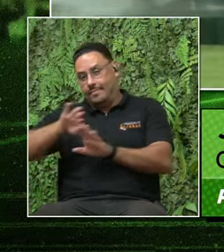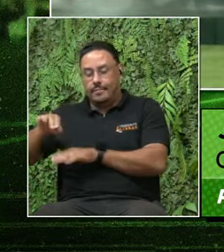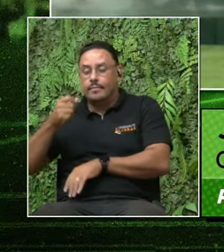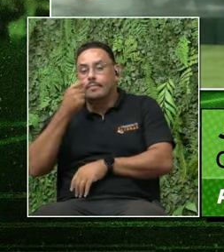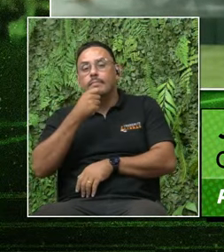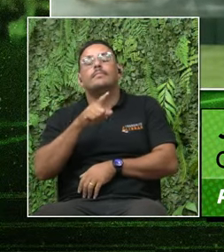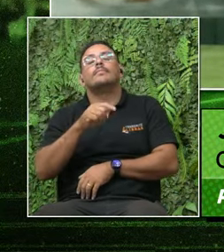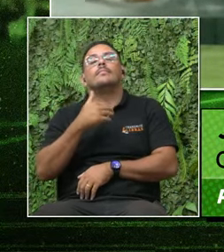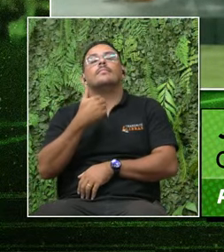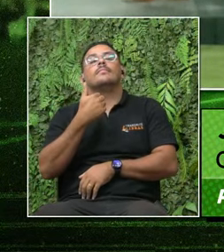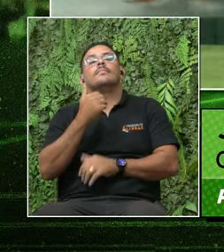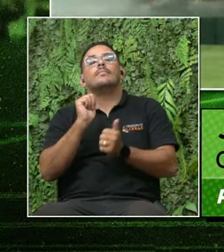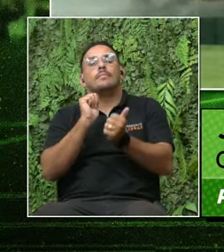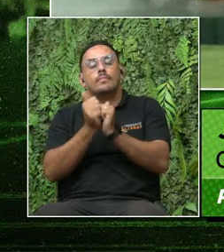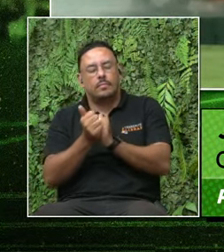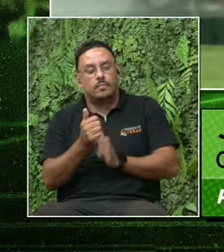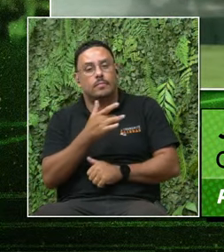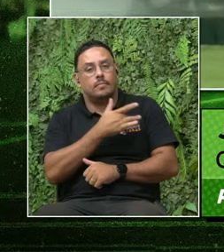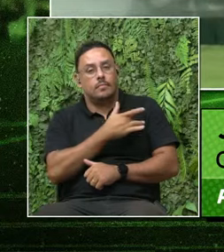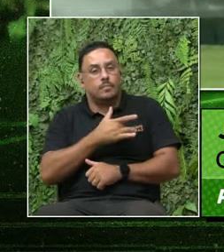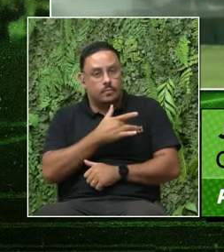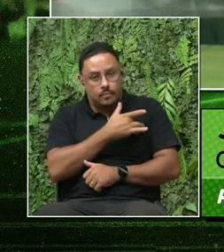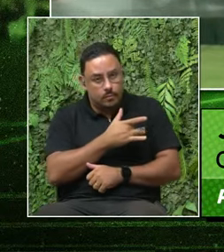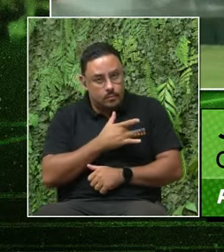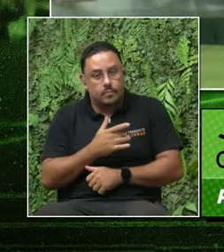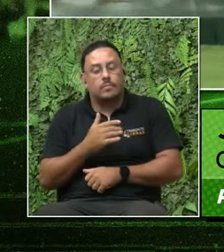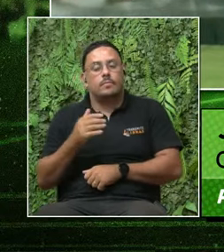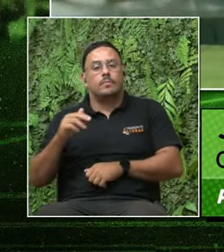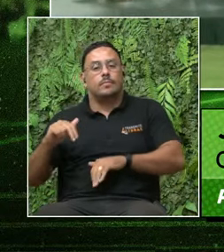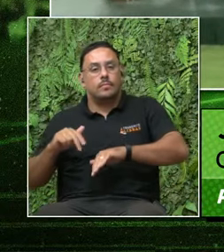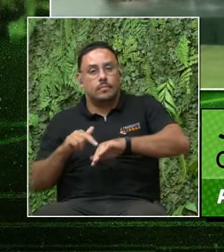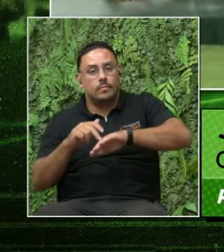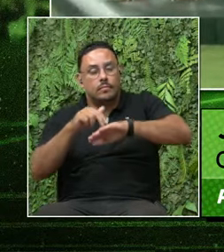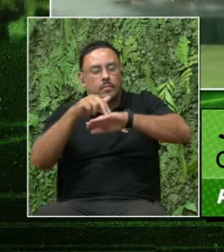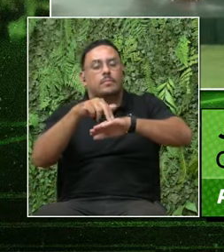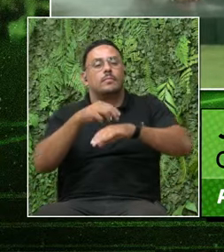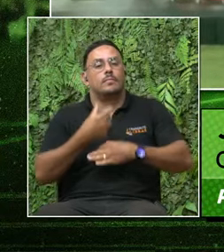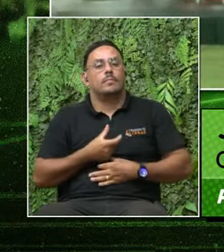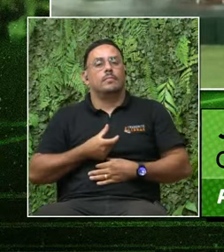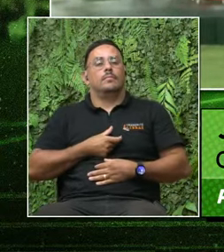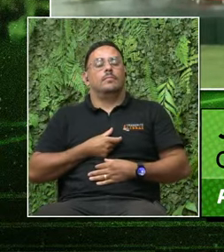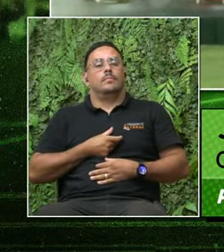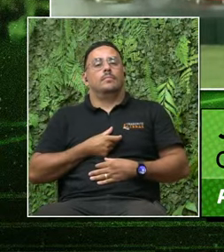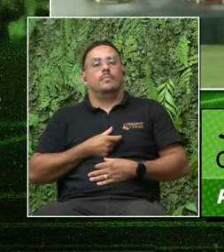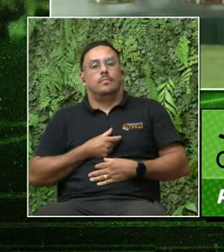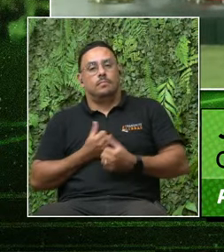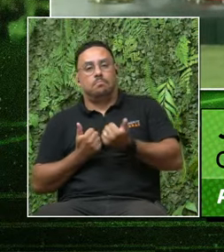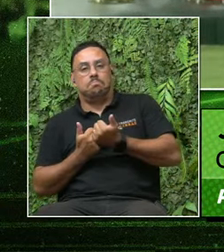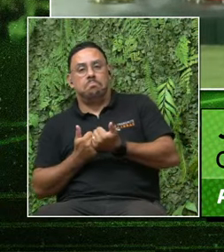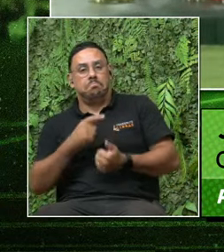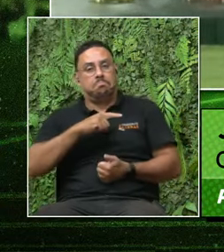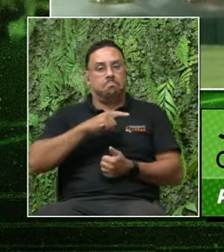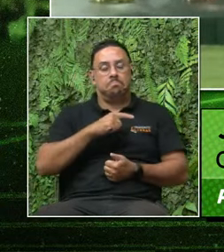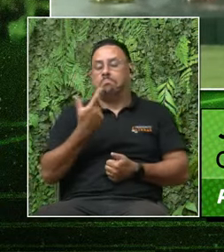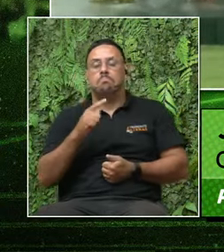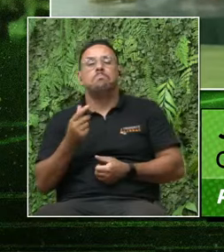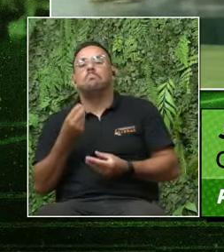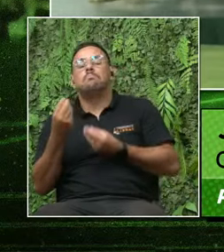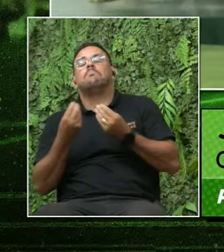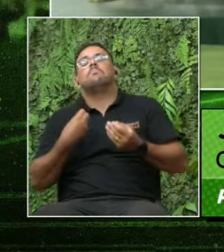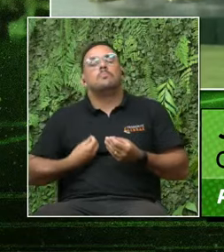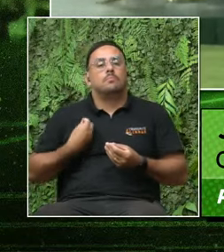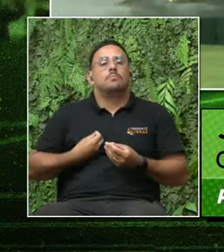os jogadores do Cruzeiro vão vão subir para receber a a a medalha de de vista não vão não vai ter não